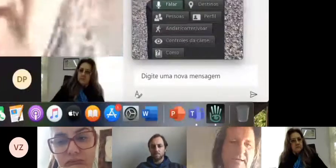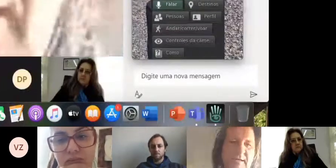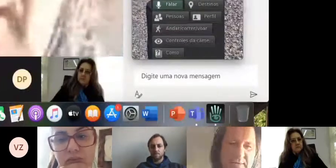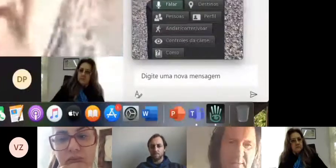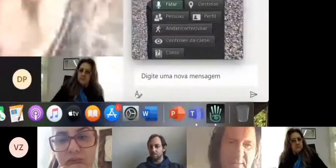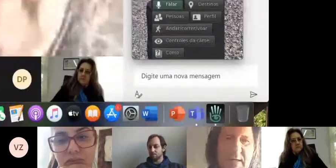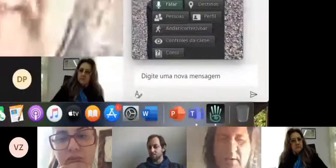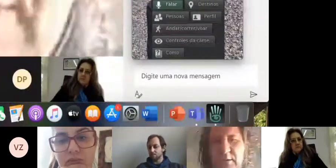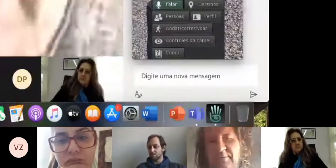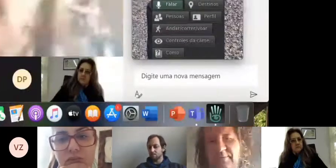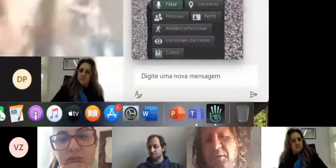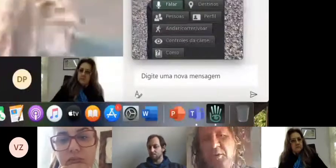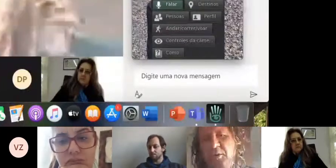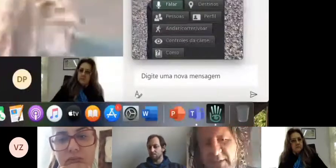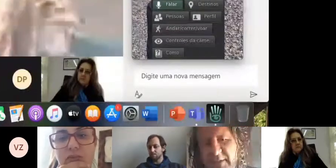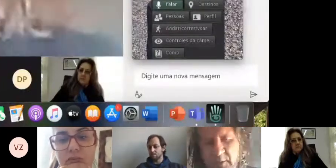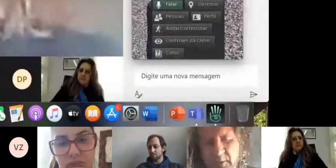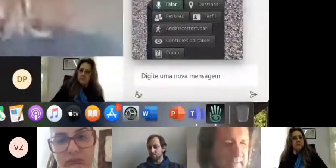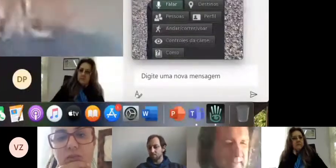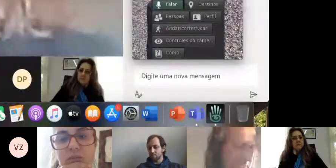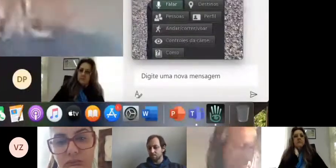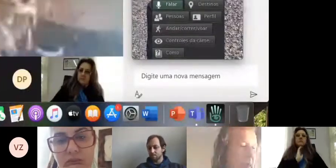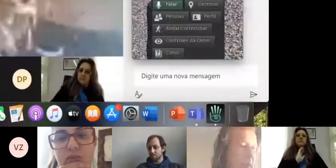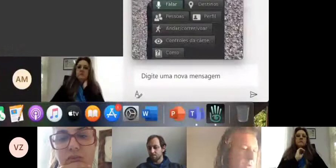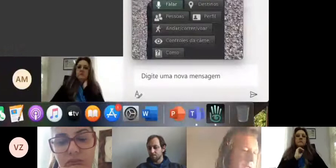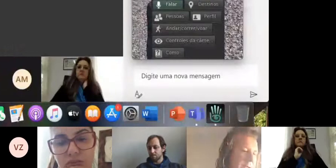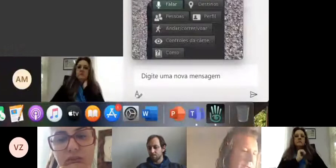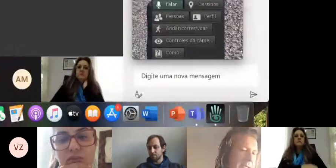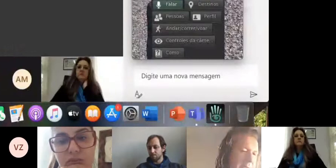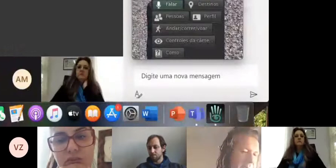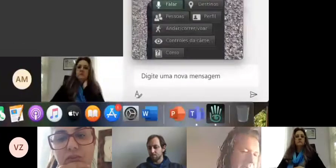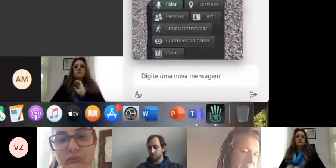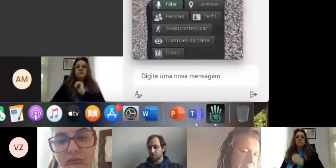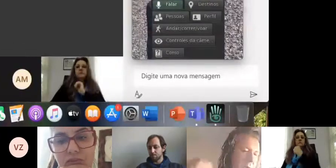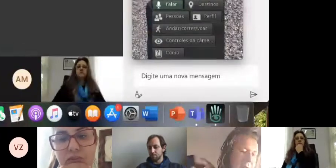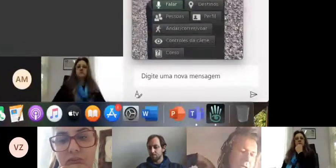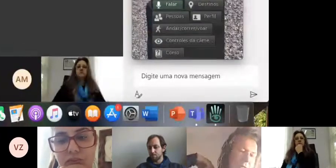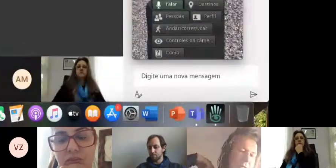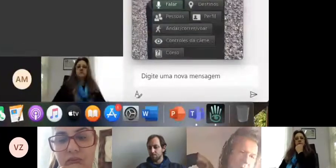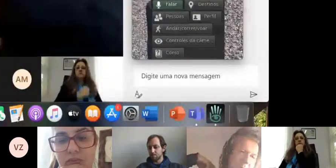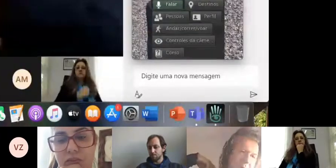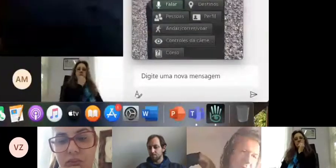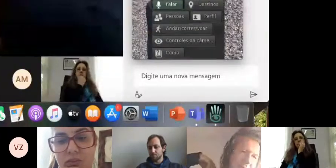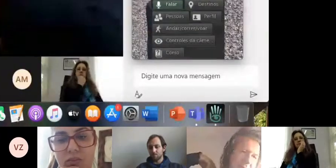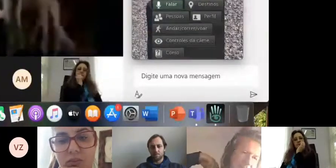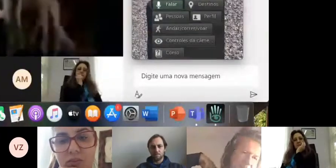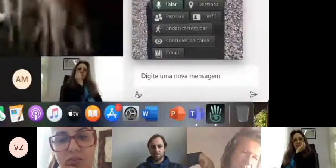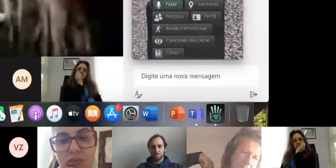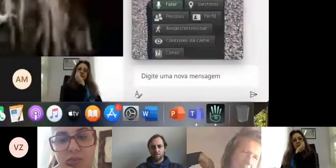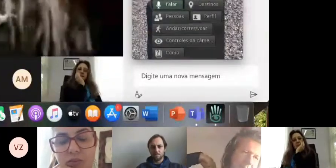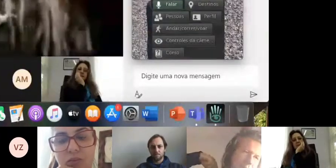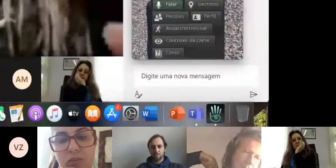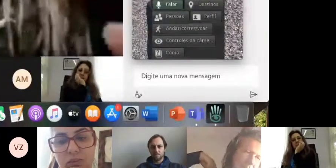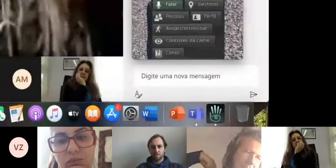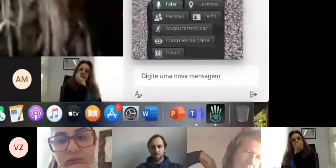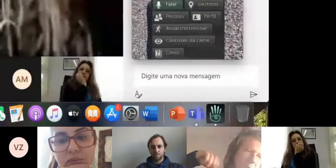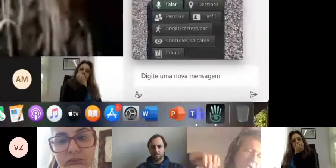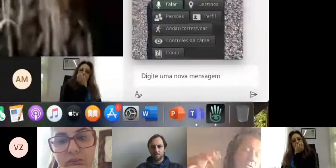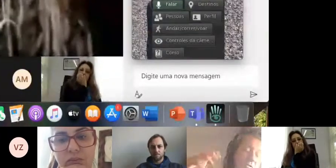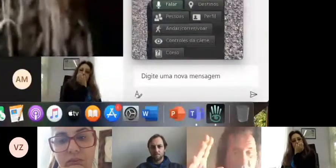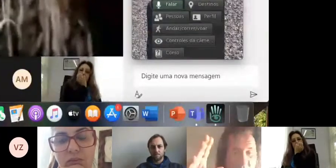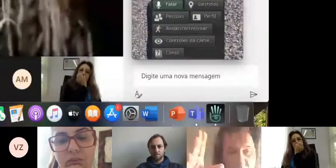Inclusive perché a mia interazione também na horta va a modificare a horta. Agora, qual è portanto a idea di